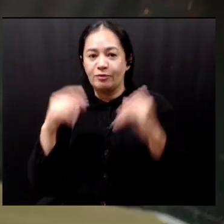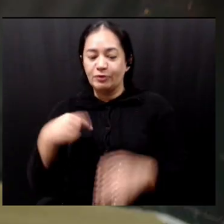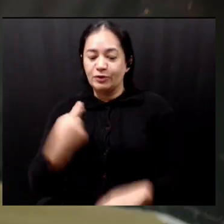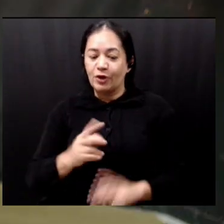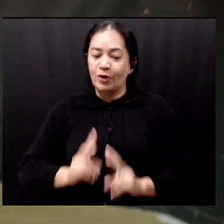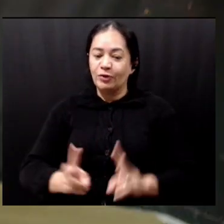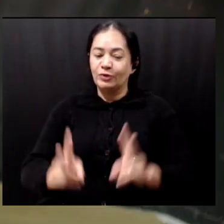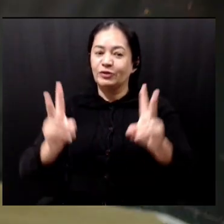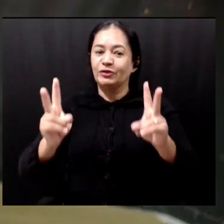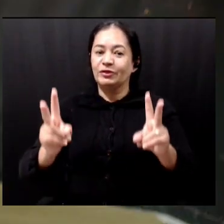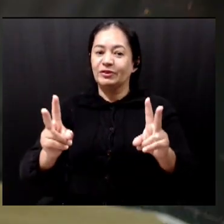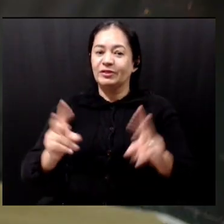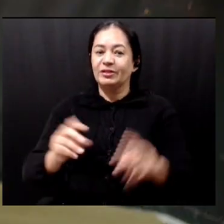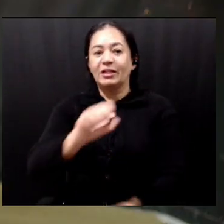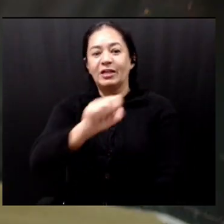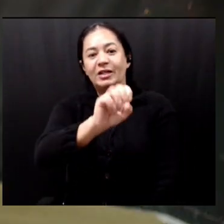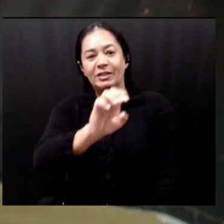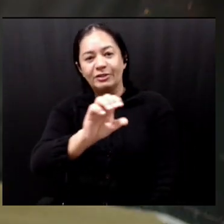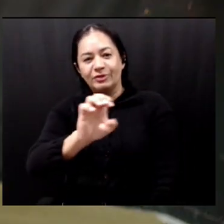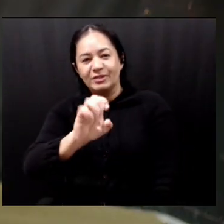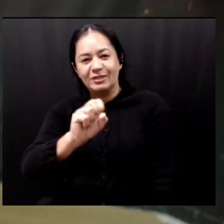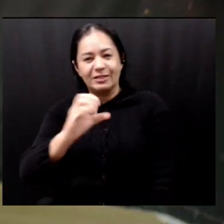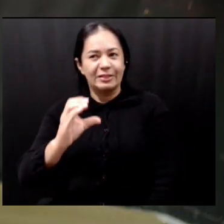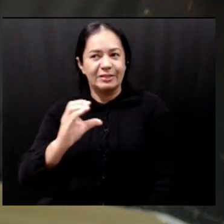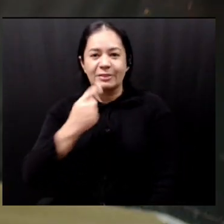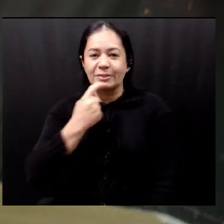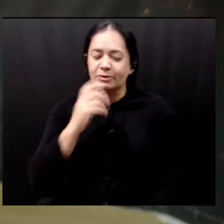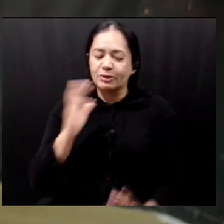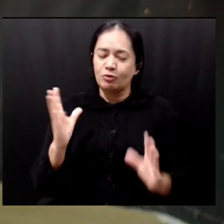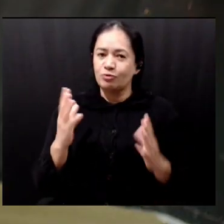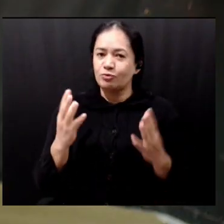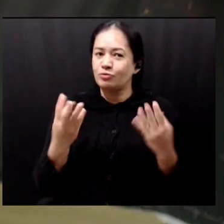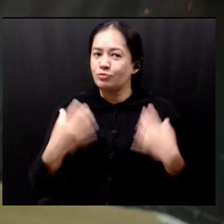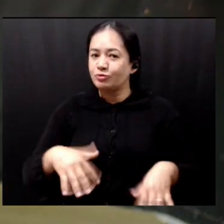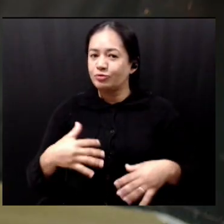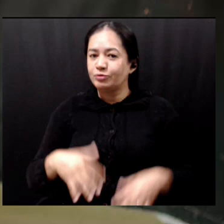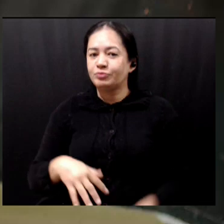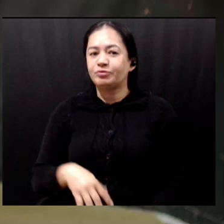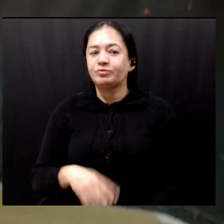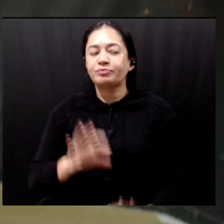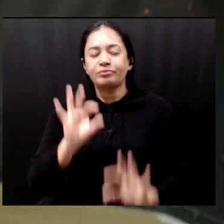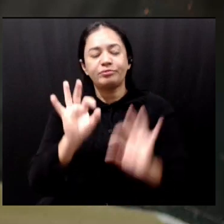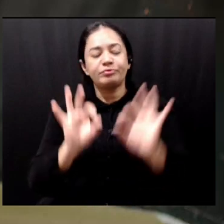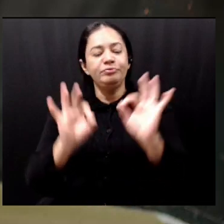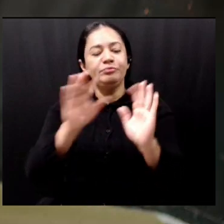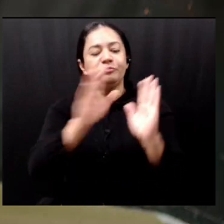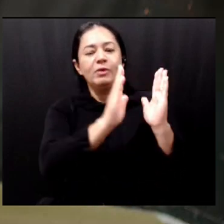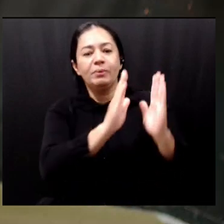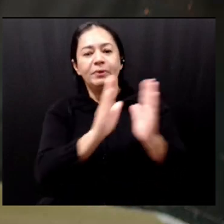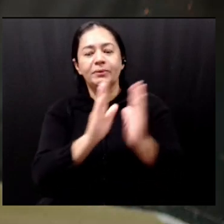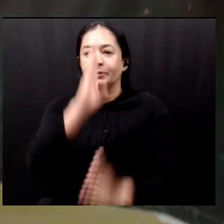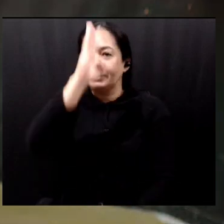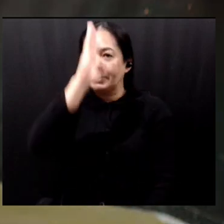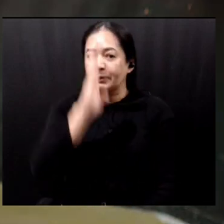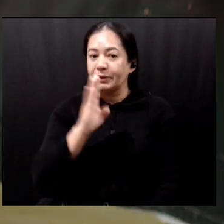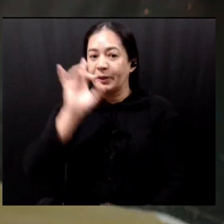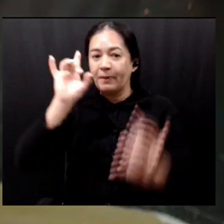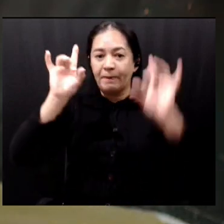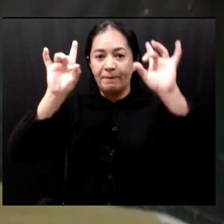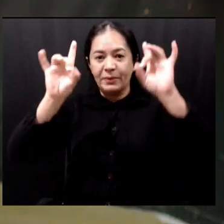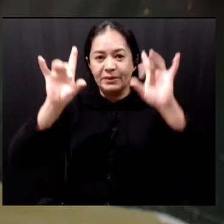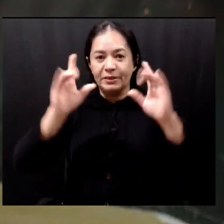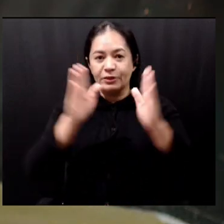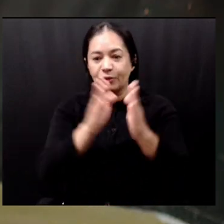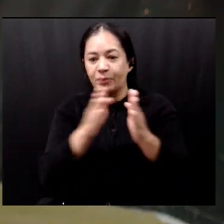Sesc Campinas, gente. Tá recheado. O Sesc Campinas preparou uma programação gratuita especial para as férias. Tem cinema